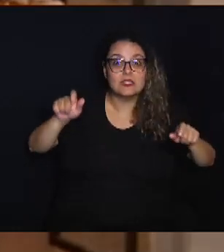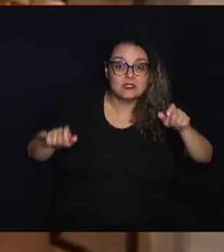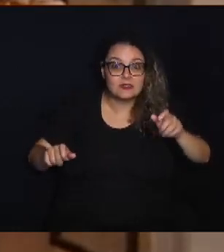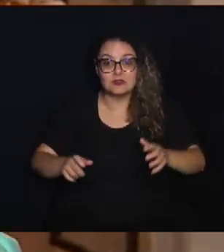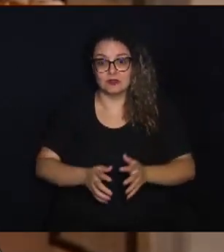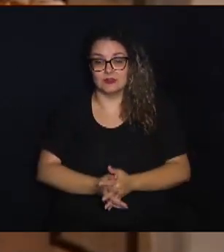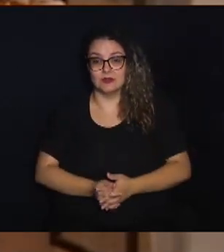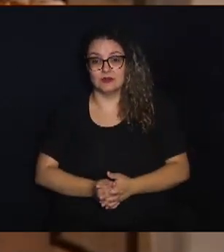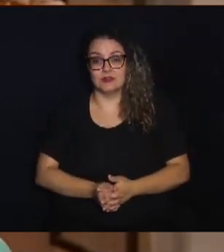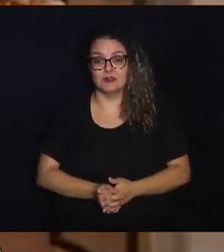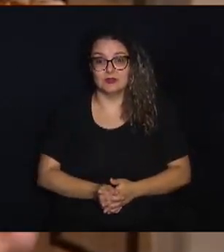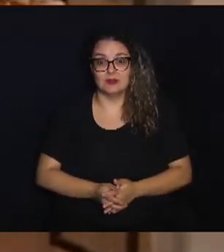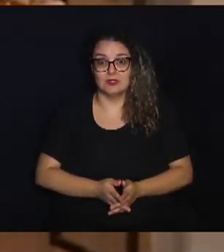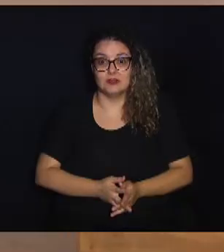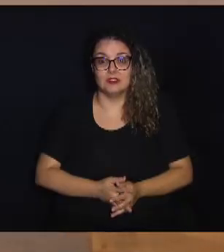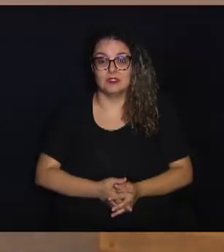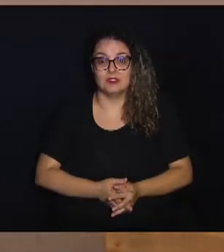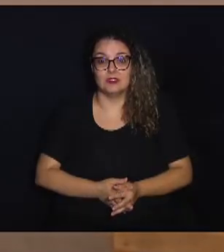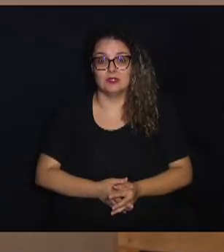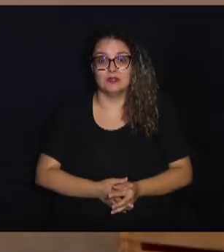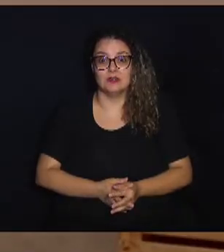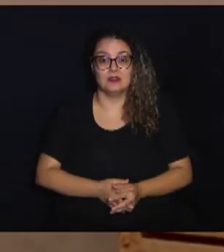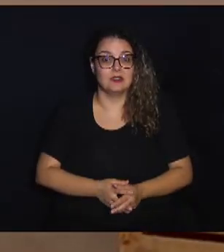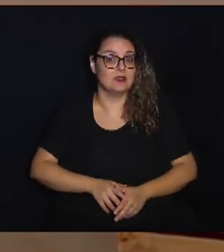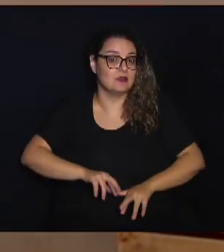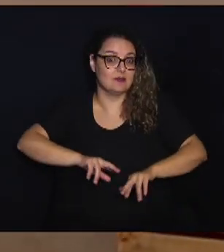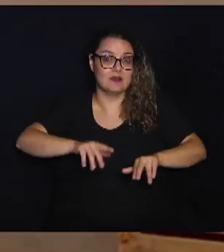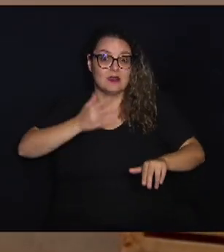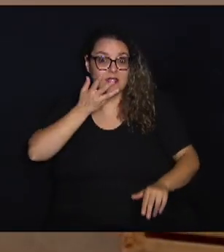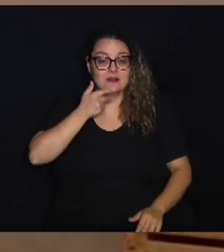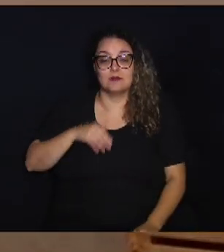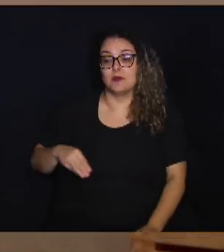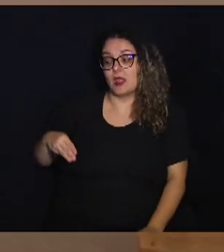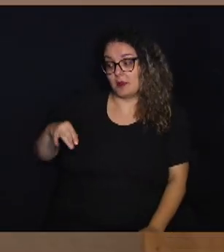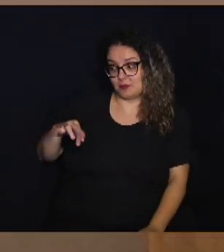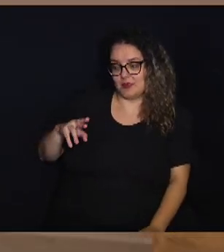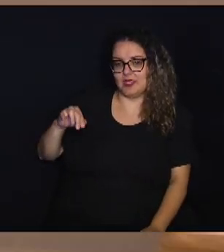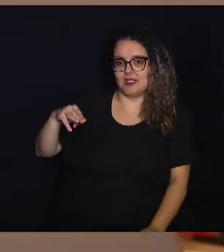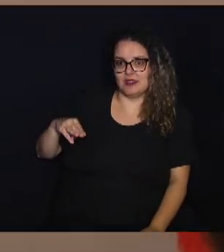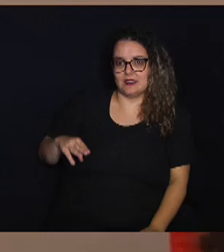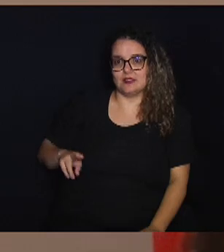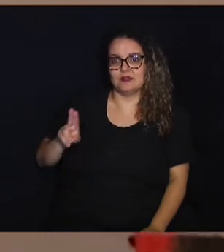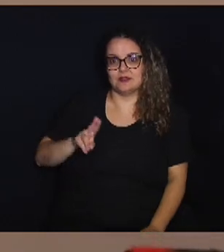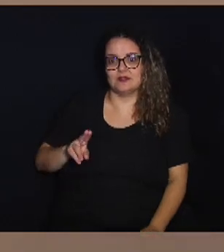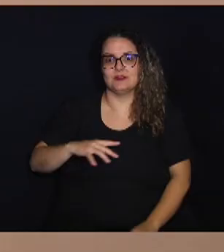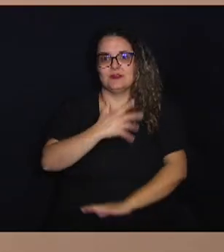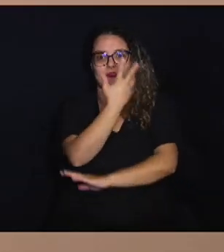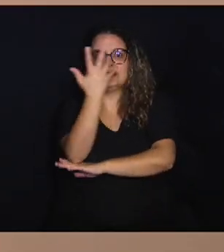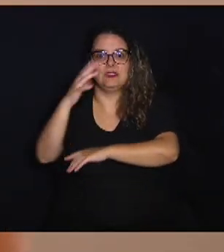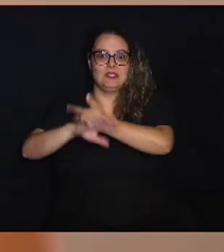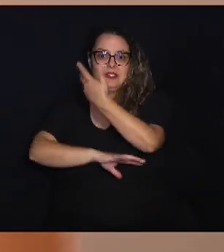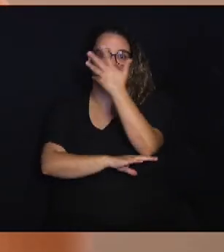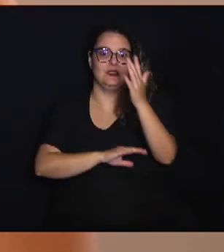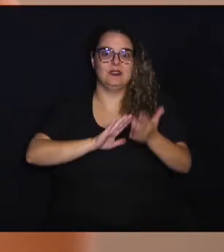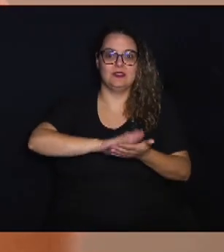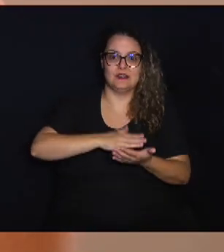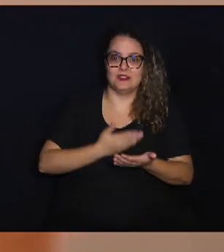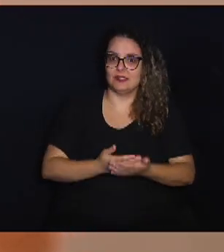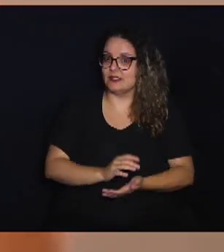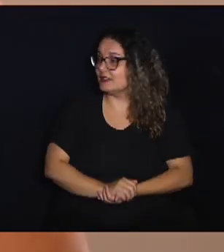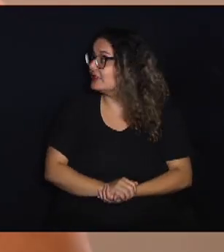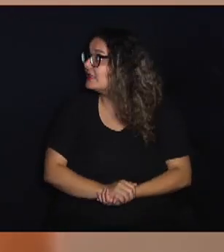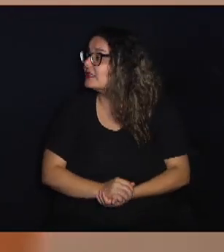e criei assim. Já Miriam usou o conceito da natureza para a sua releitura. Eu gosto